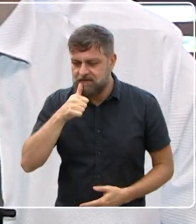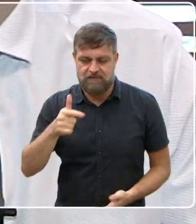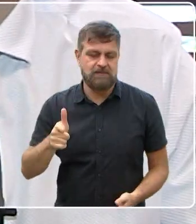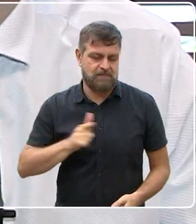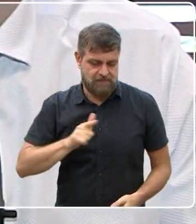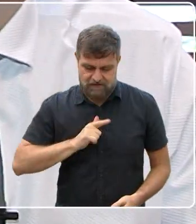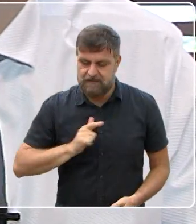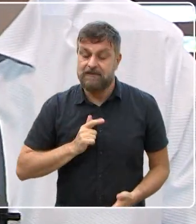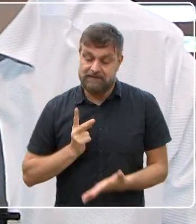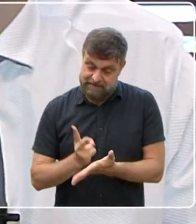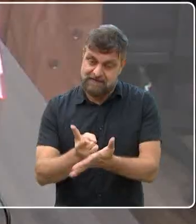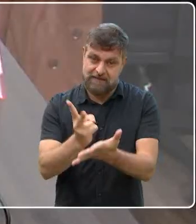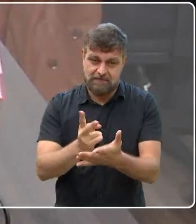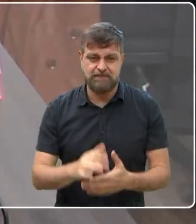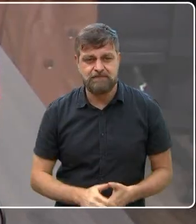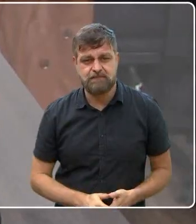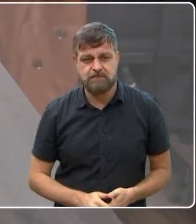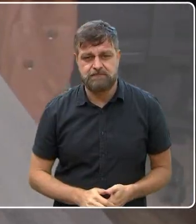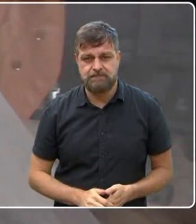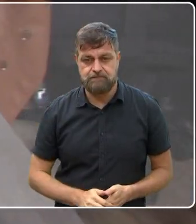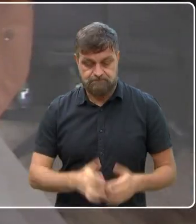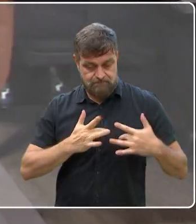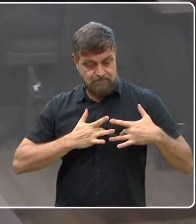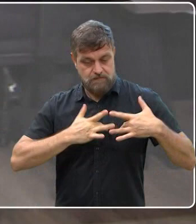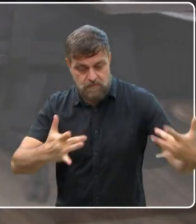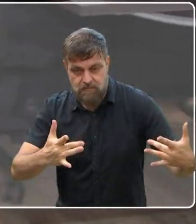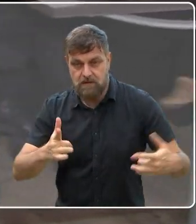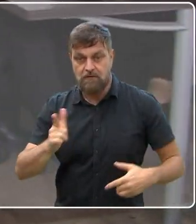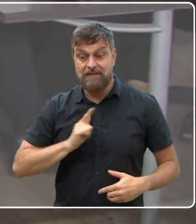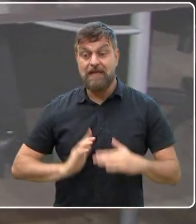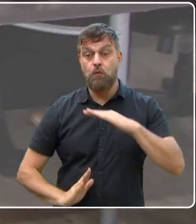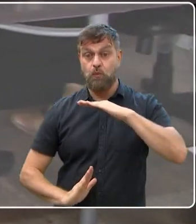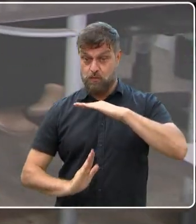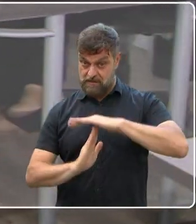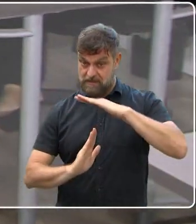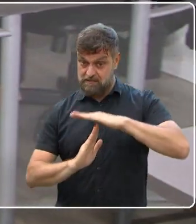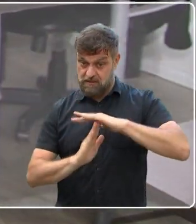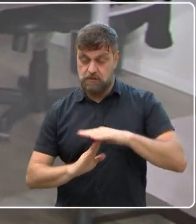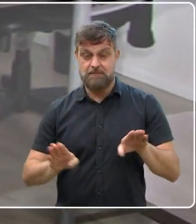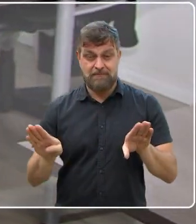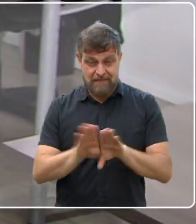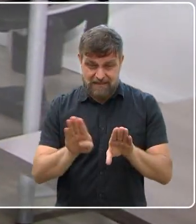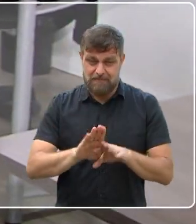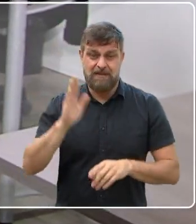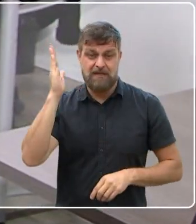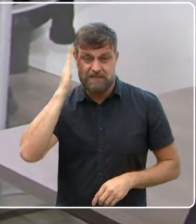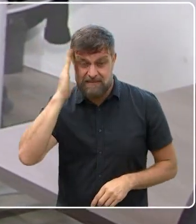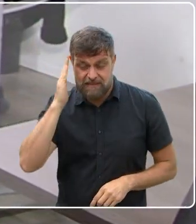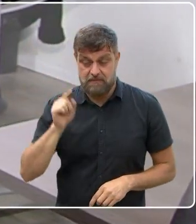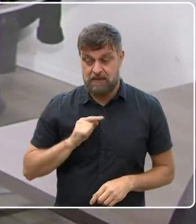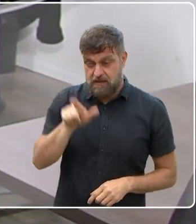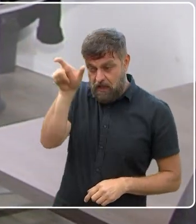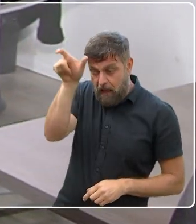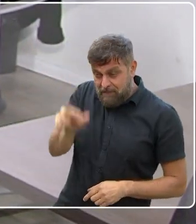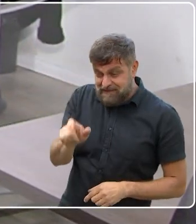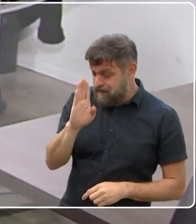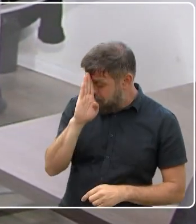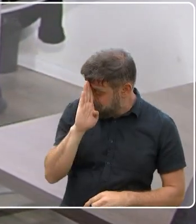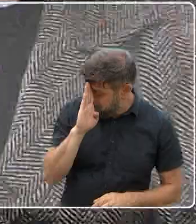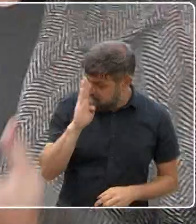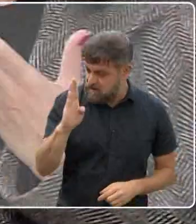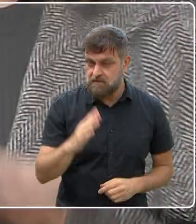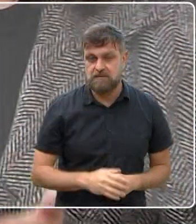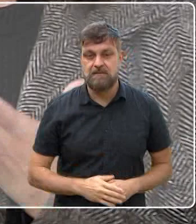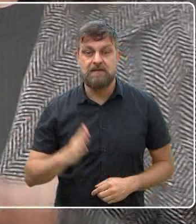está redondamente enganado. E essa dedicação deve ser dosada, mas ao mesmo tempo vista como